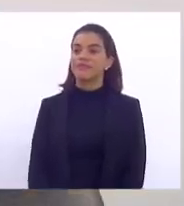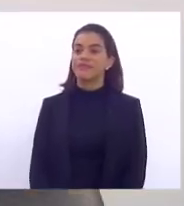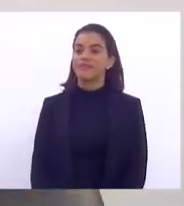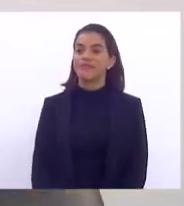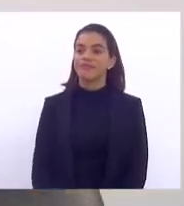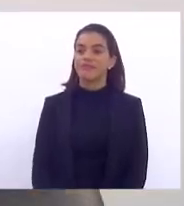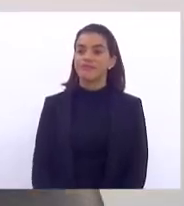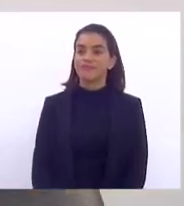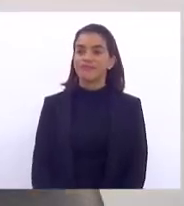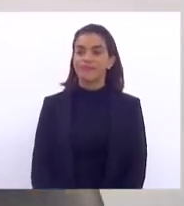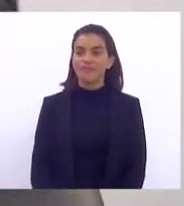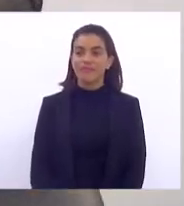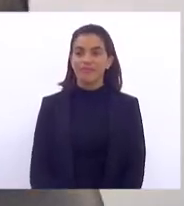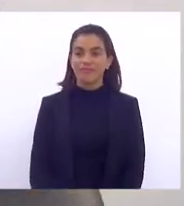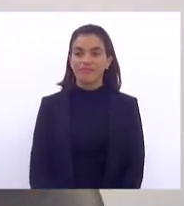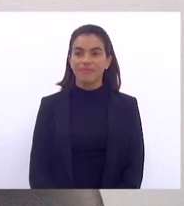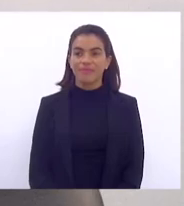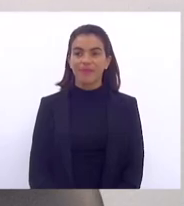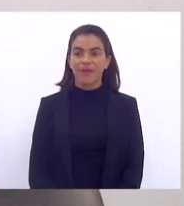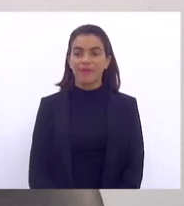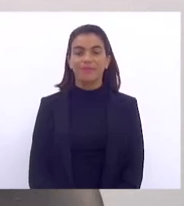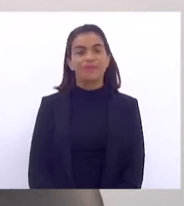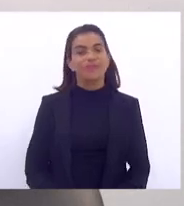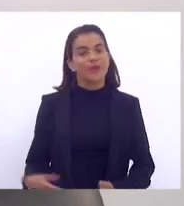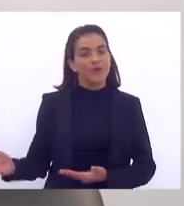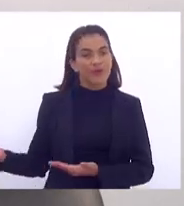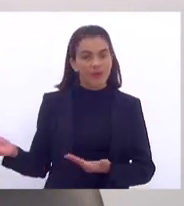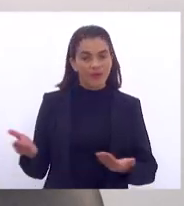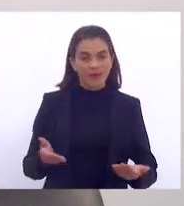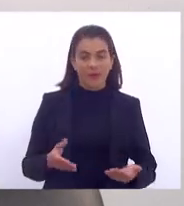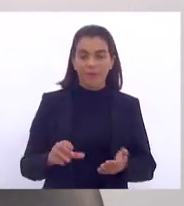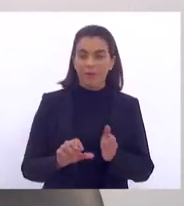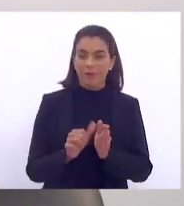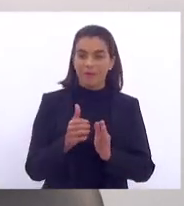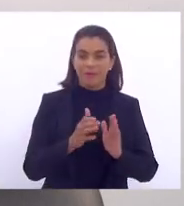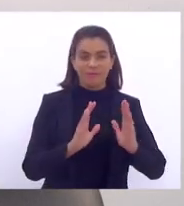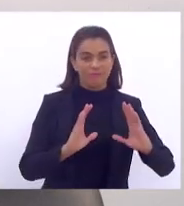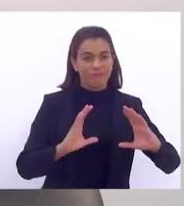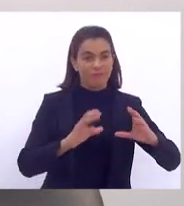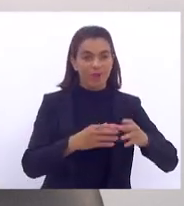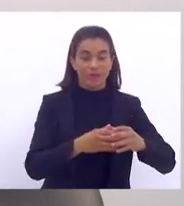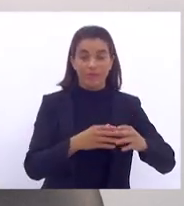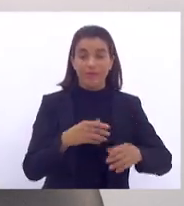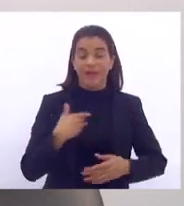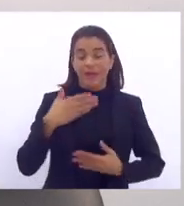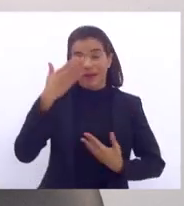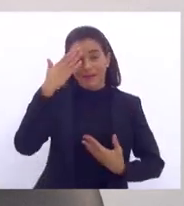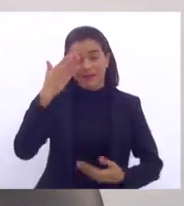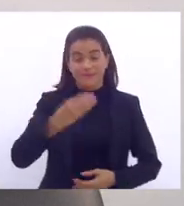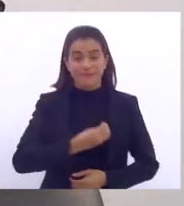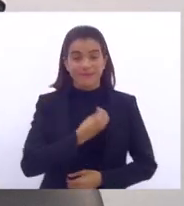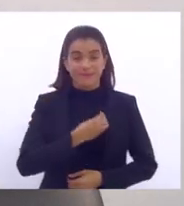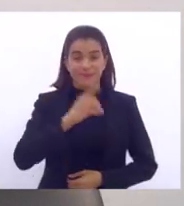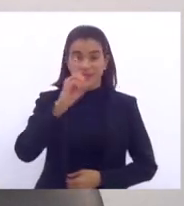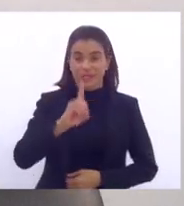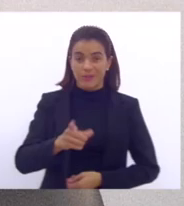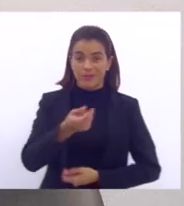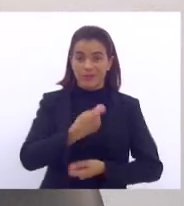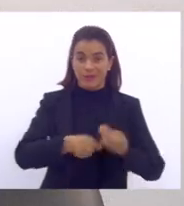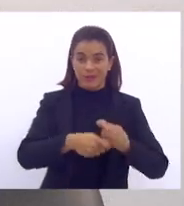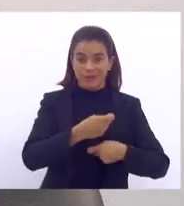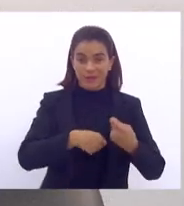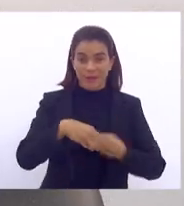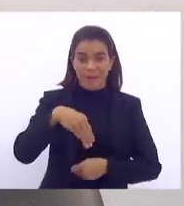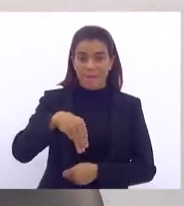em tempo antes de compor a mesa do primeiro painel quero estar agradecendo a presença do diretor de Finanças Senor